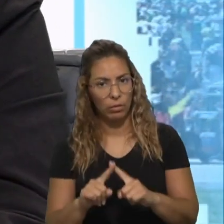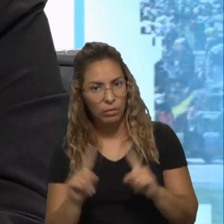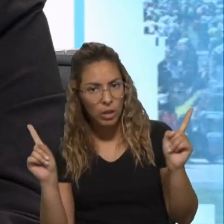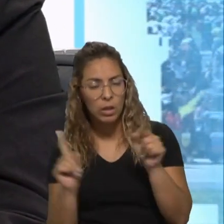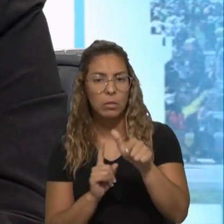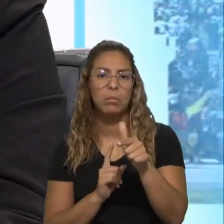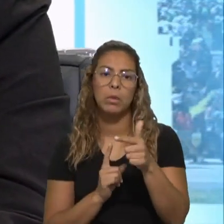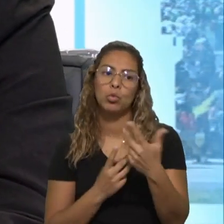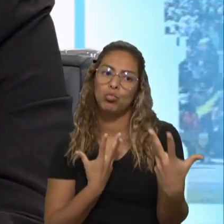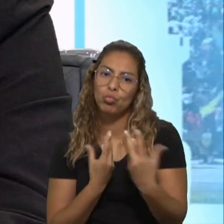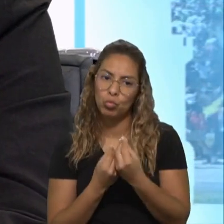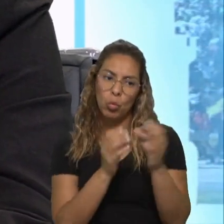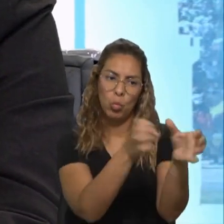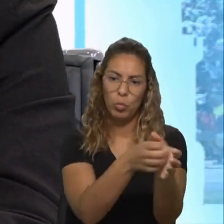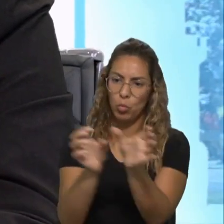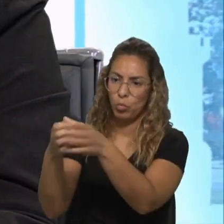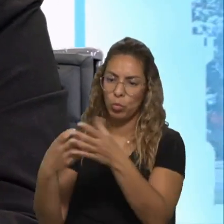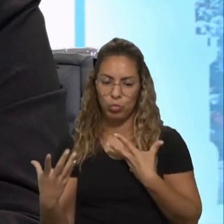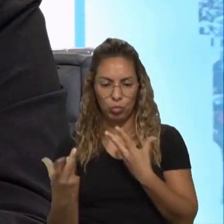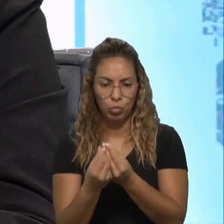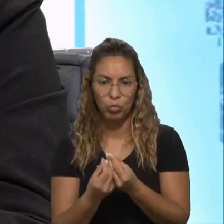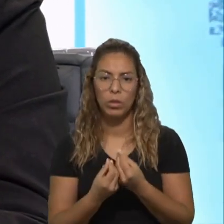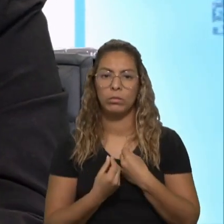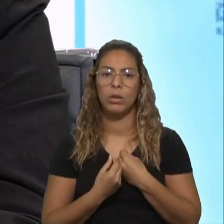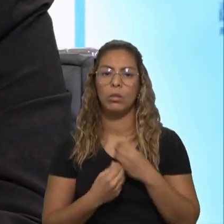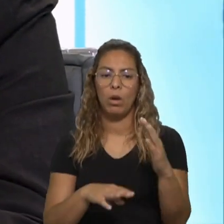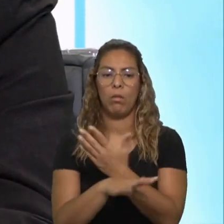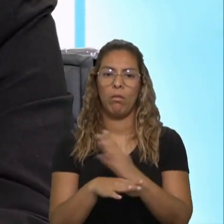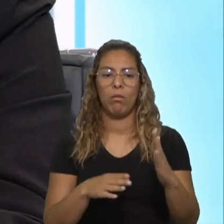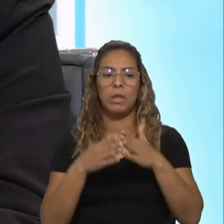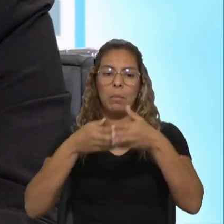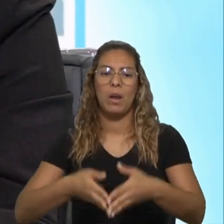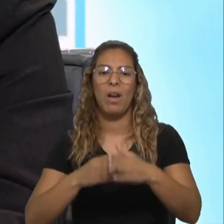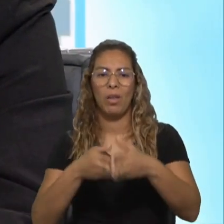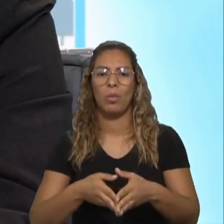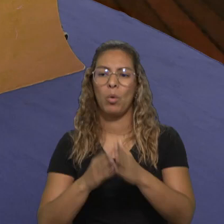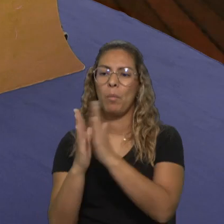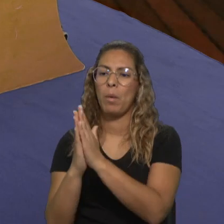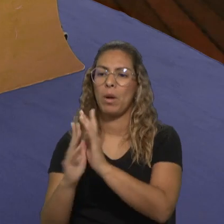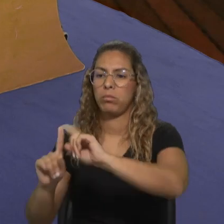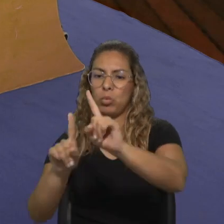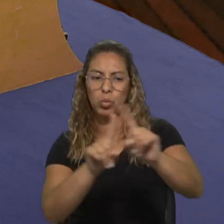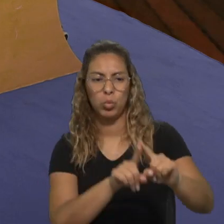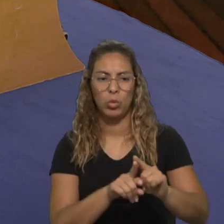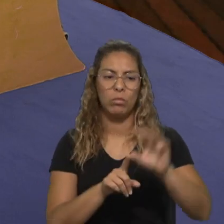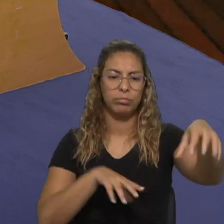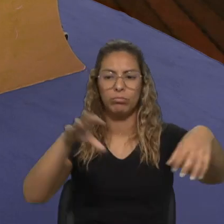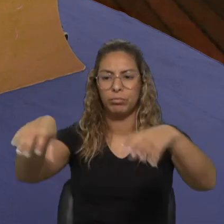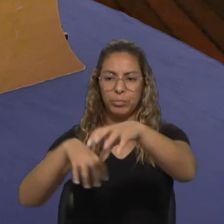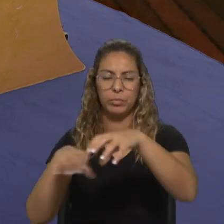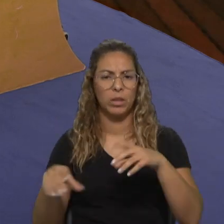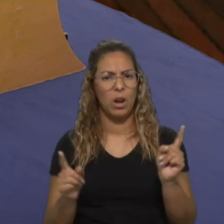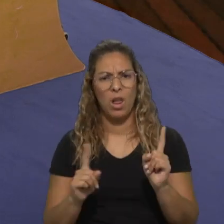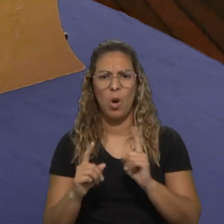das próprias comunidades, ou seja, os barcos não estão definidos por paróquias, quer dizer, as paróquias vão ocupando os lugares vazios,